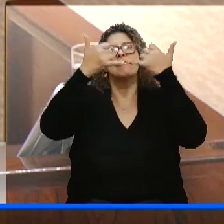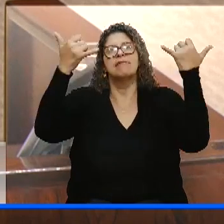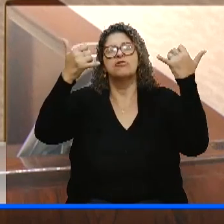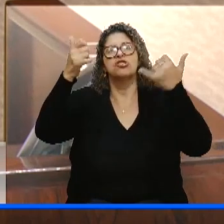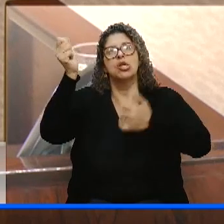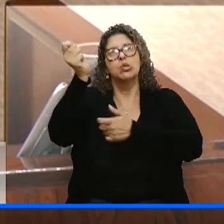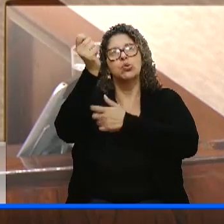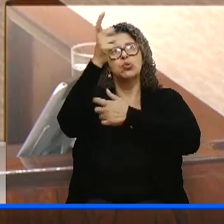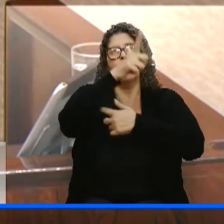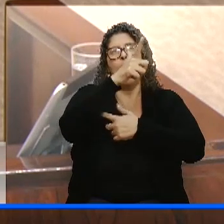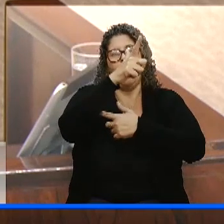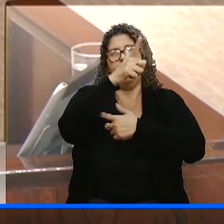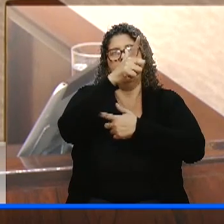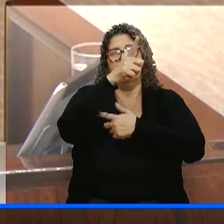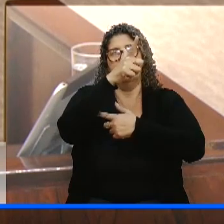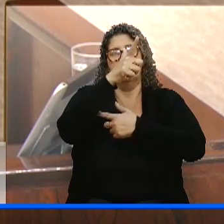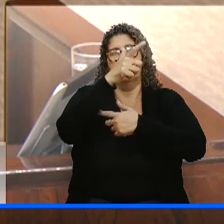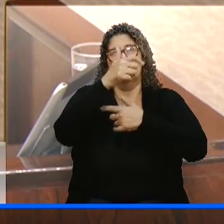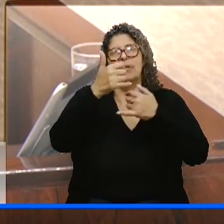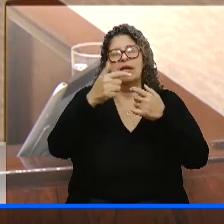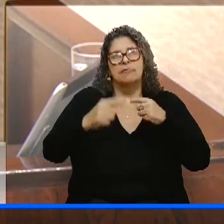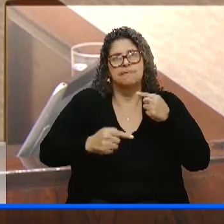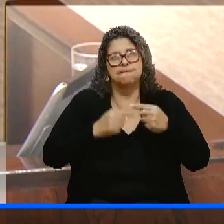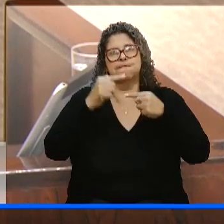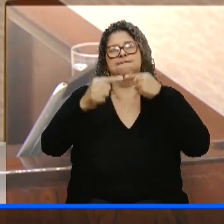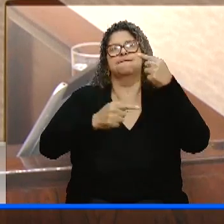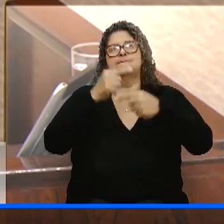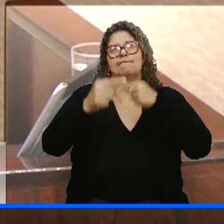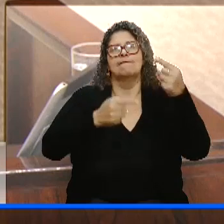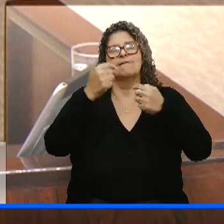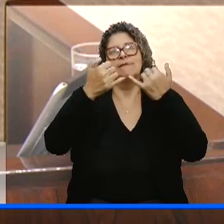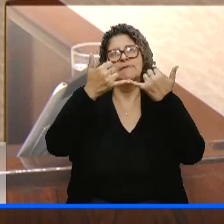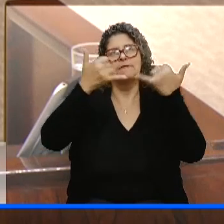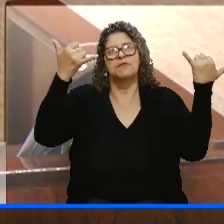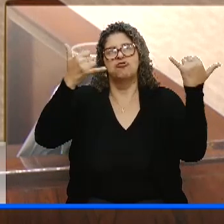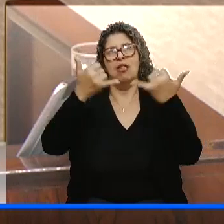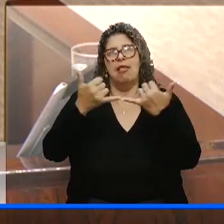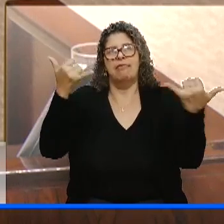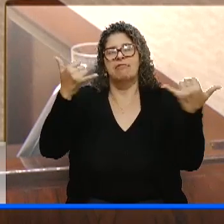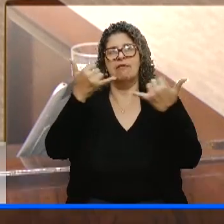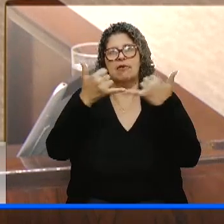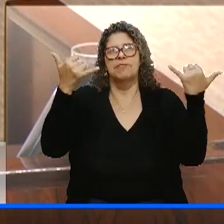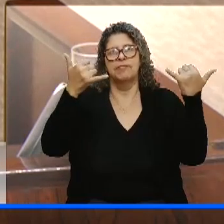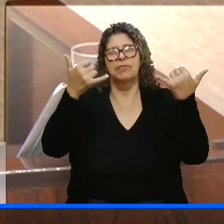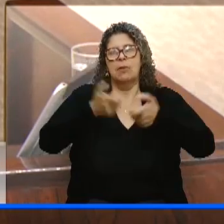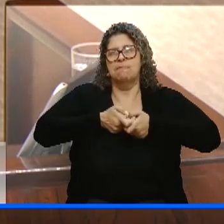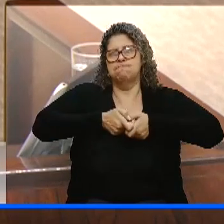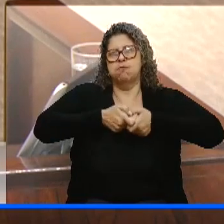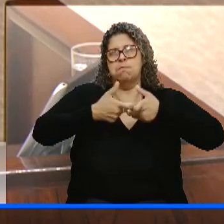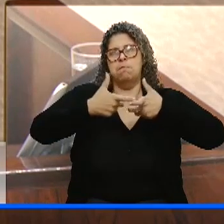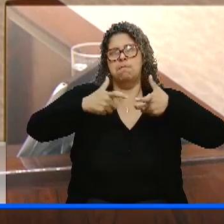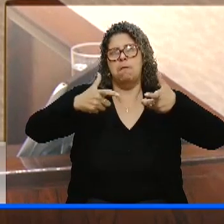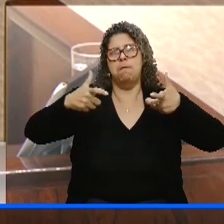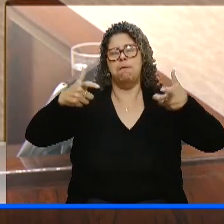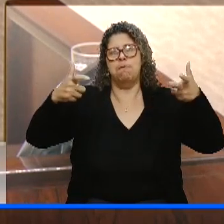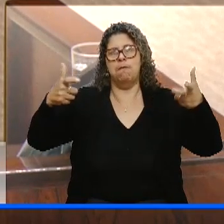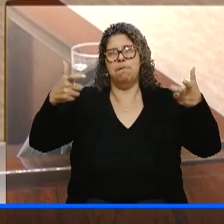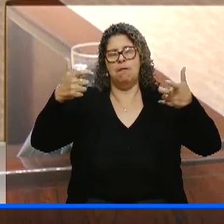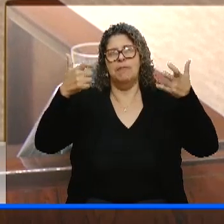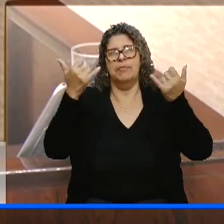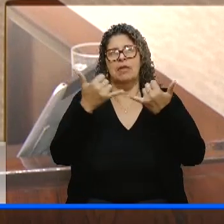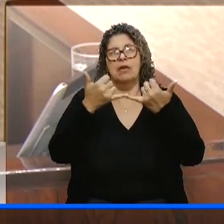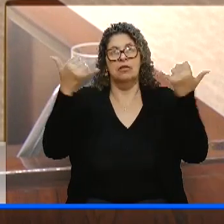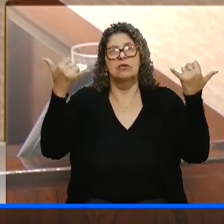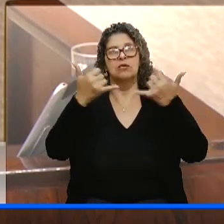gerar a energia elétrica nós temos hoje um crescimento muito grande no rio grande do sul